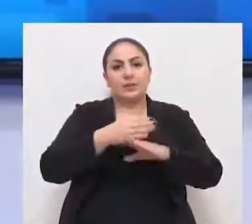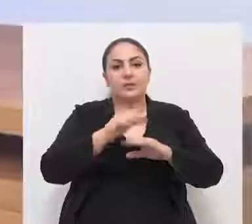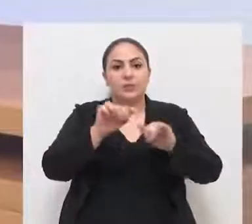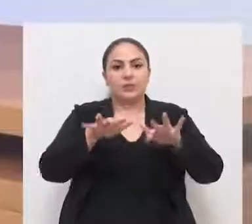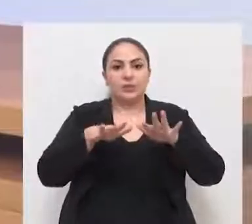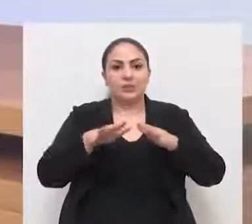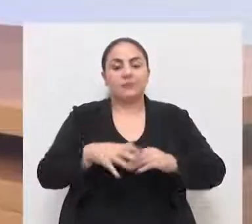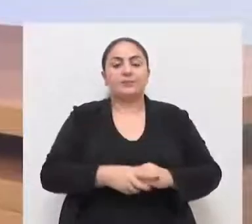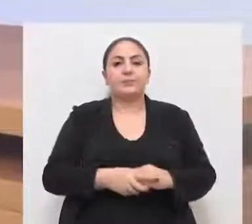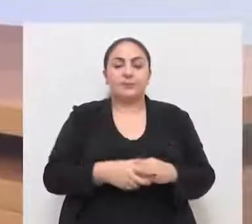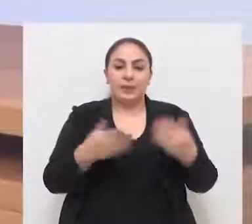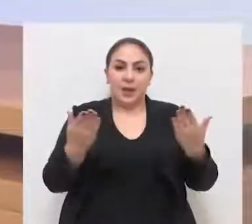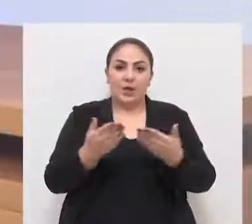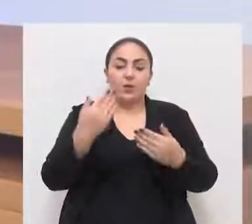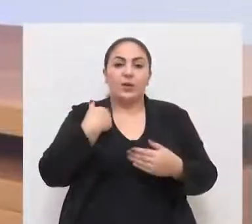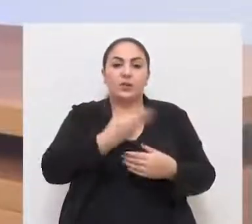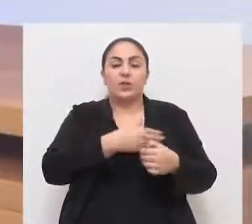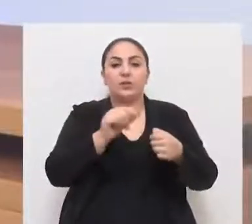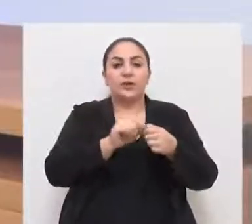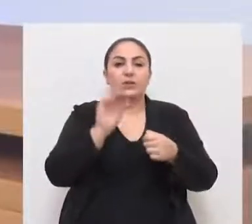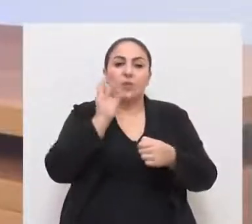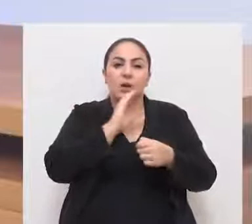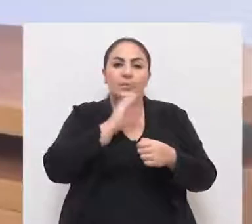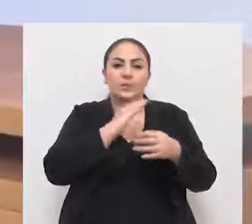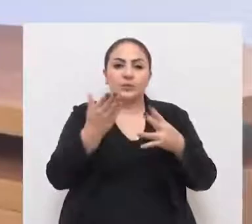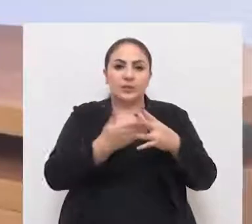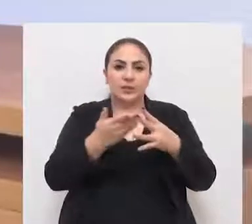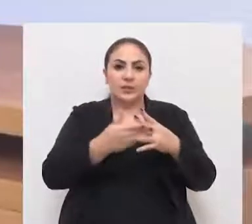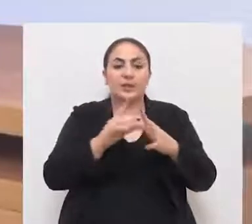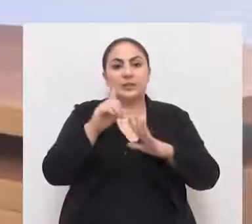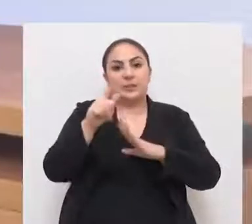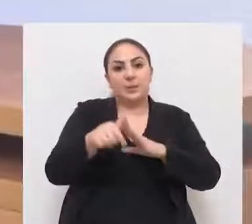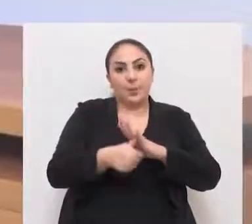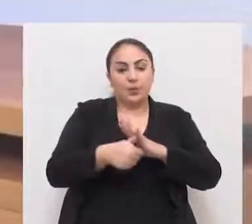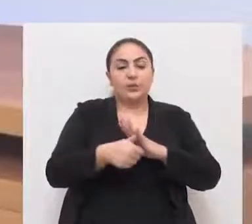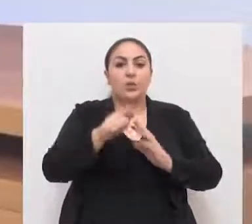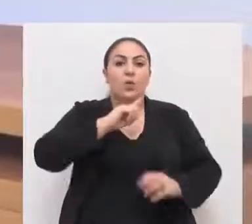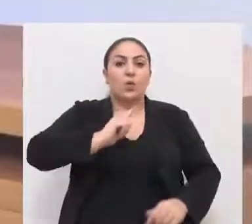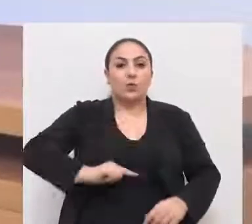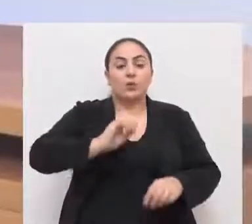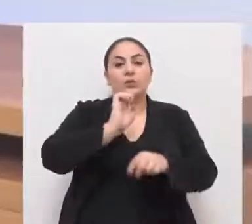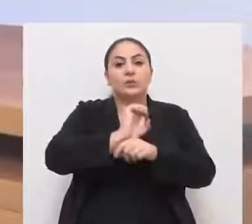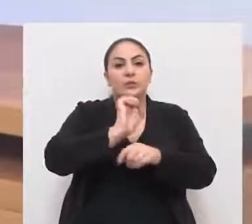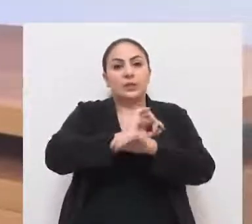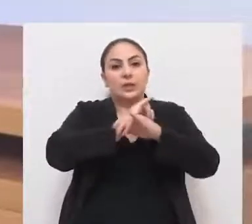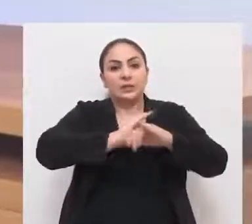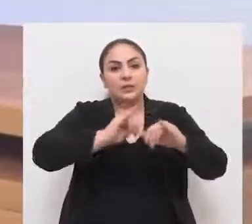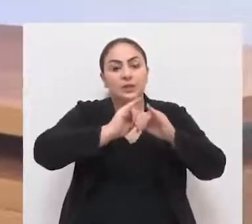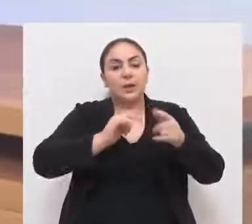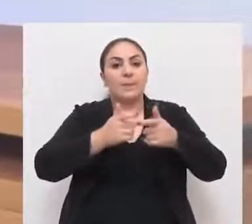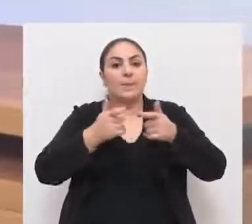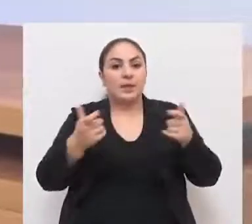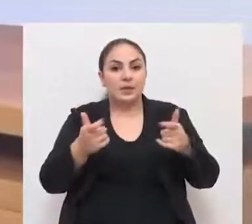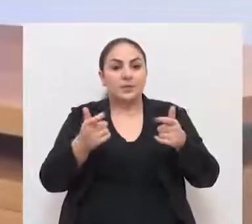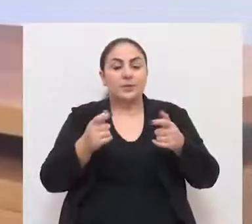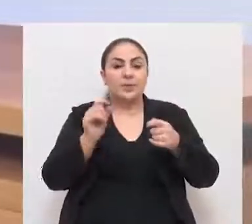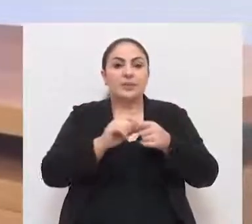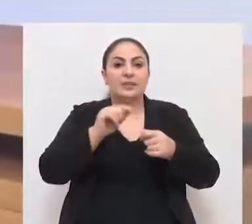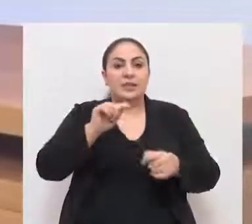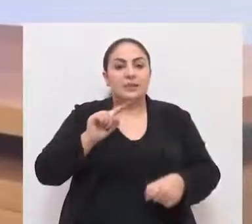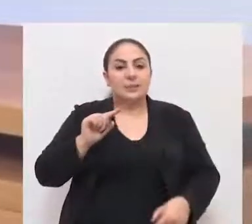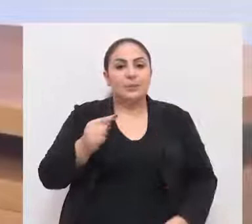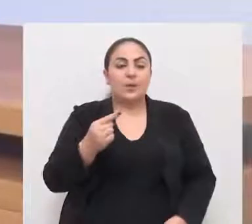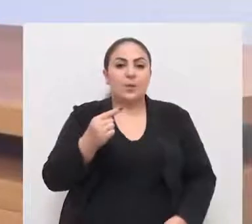audiência. Agora a gente faz um rápido intervalo e no segundo bloco, o Governo do Estado anuncia a ampliação para 7